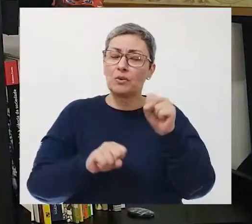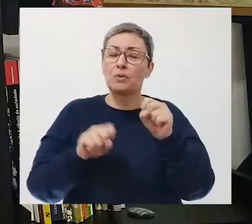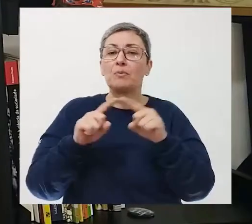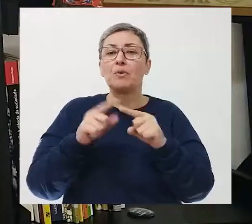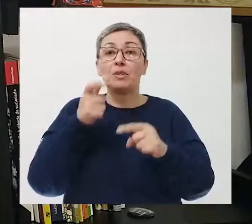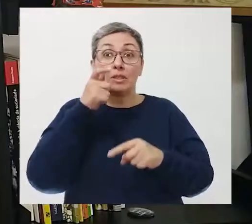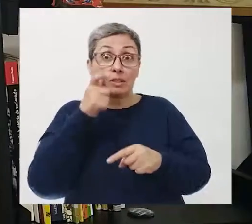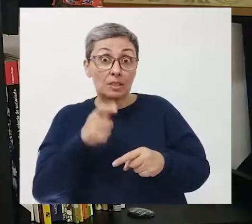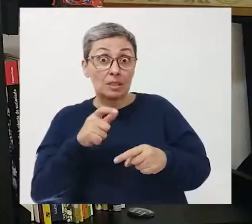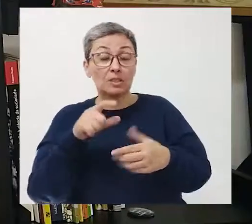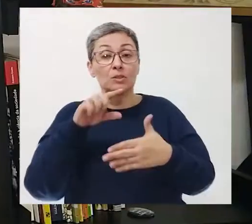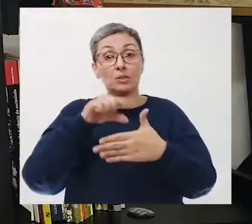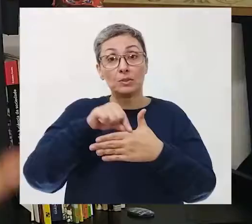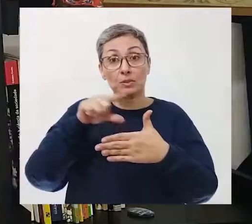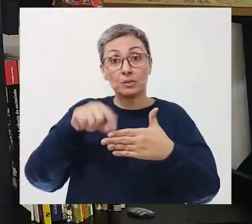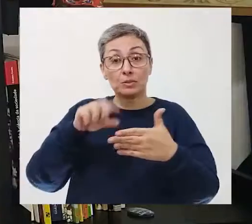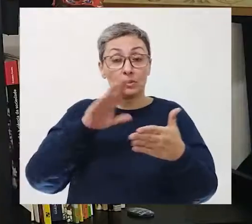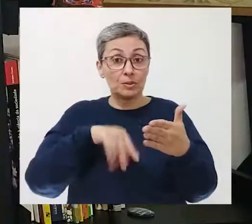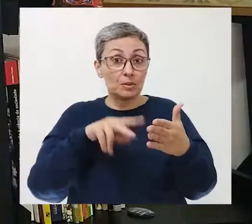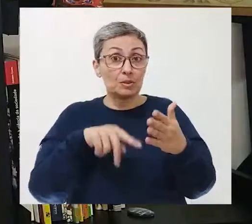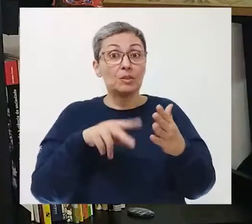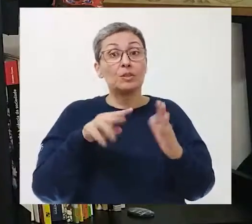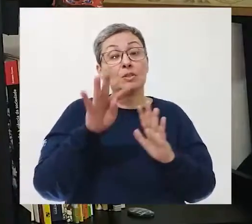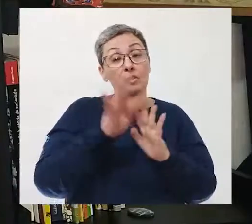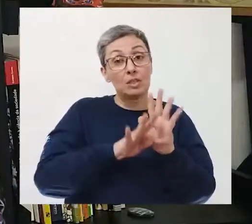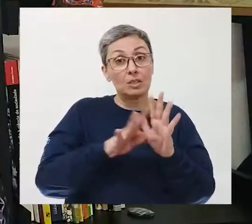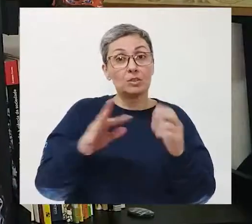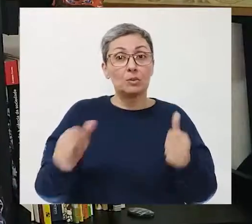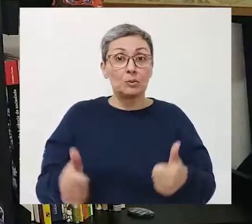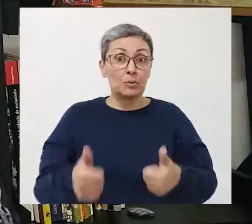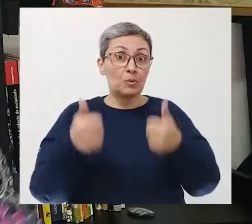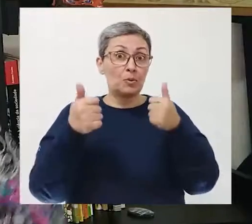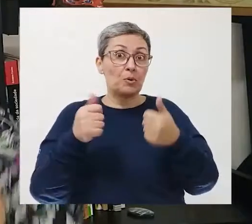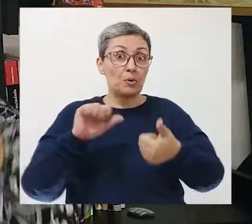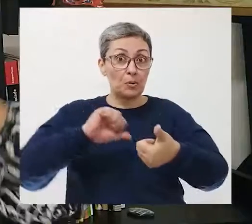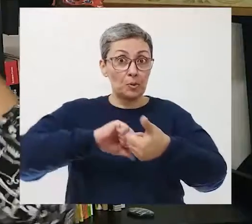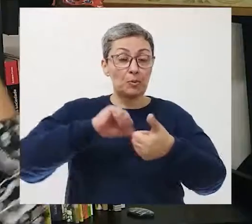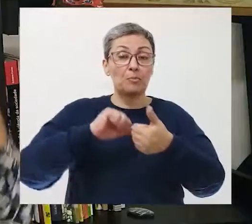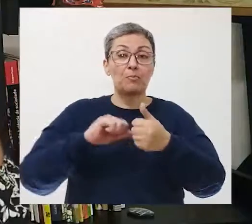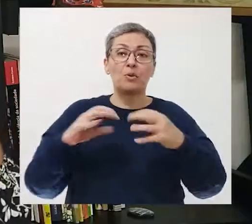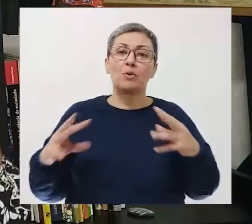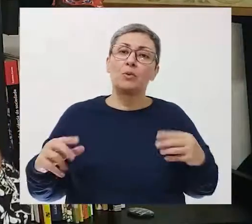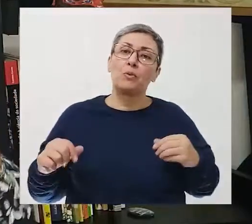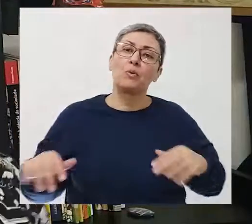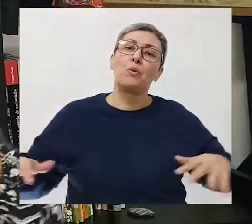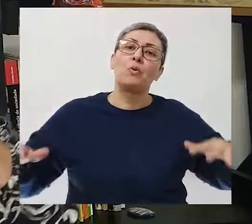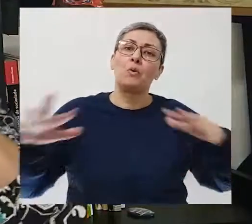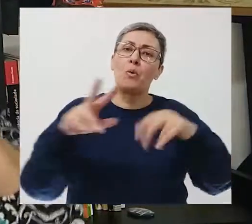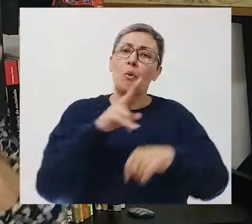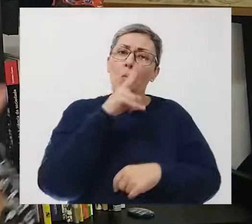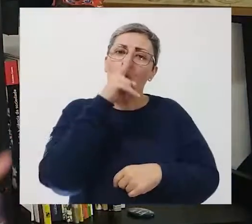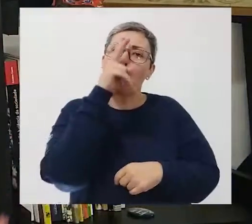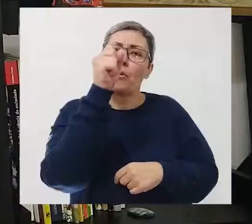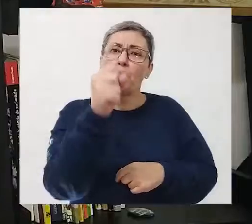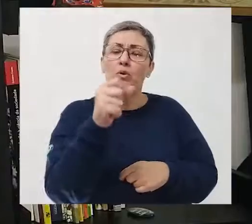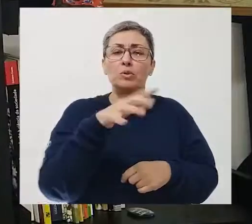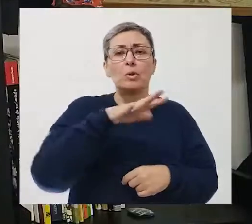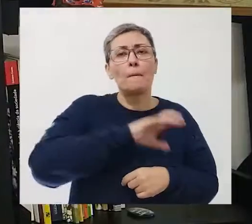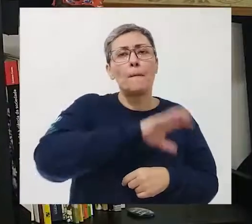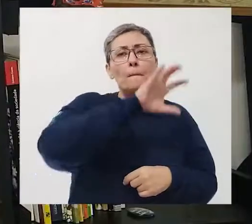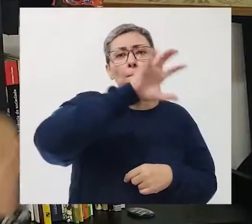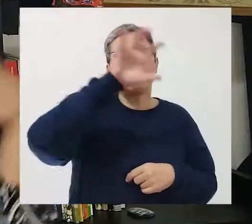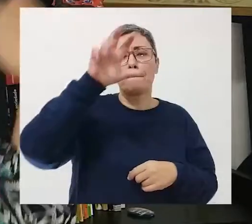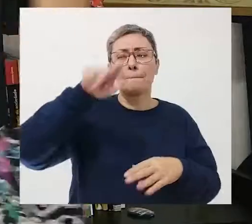cordel, nós teremos textos de melhor qualidade e essa literatura alcançará com mais força outras regiões do país,